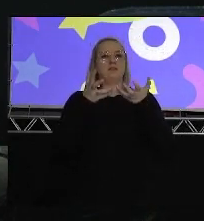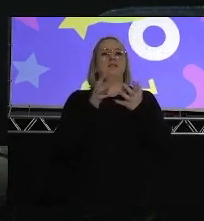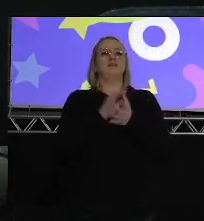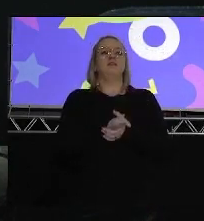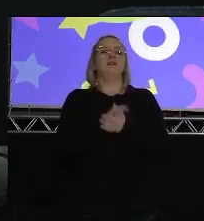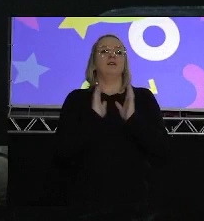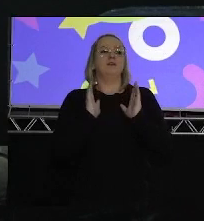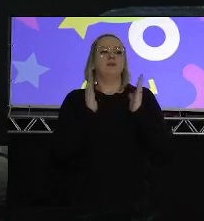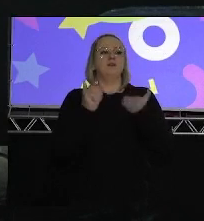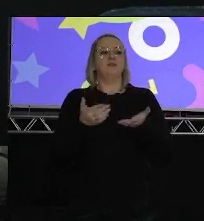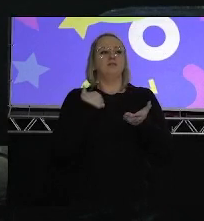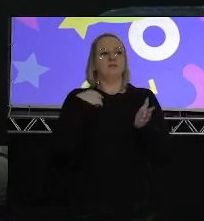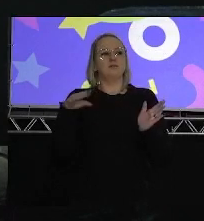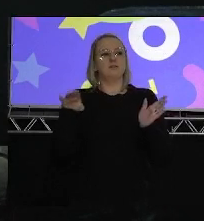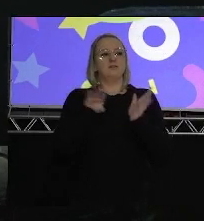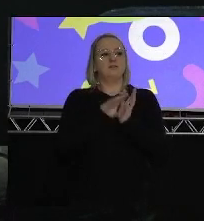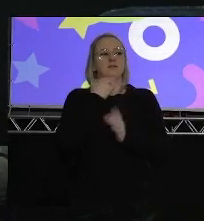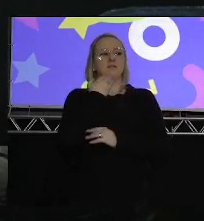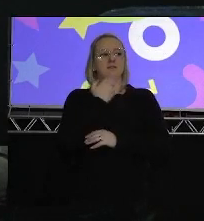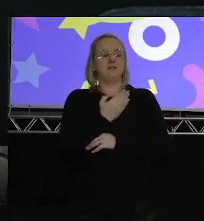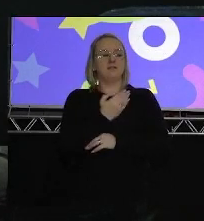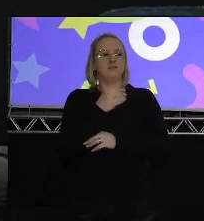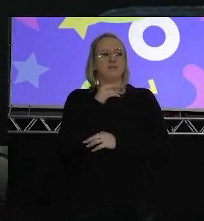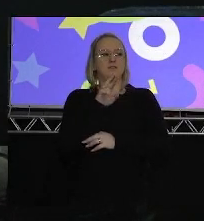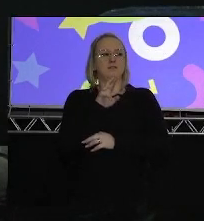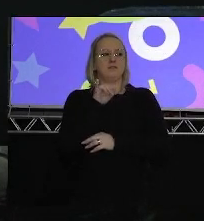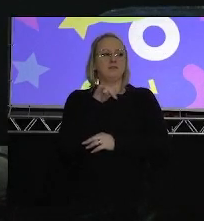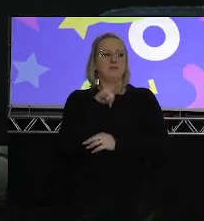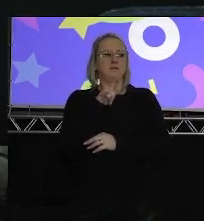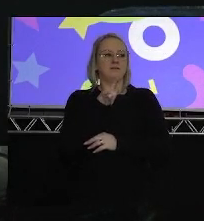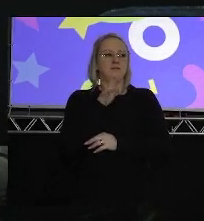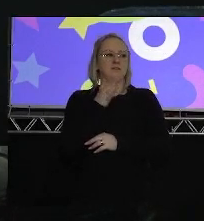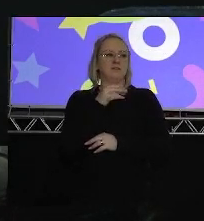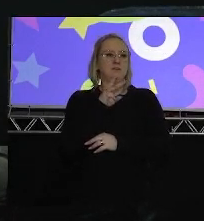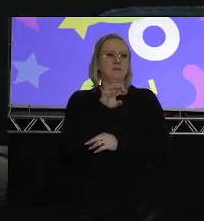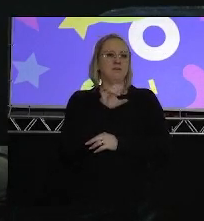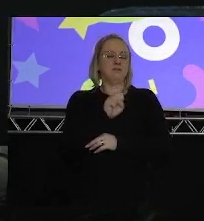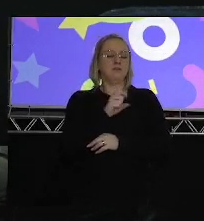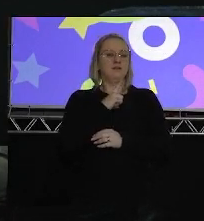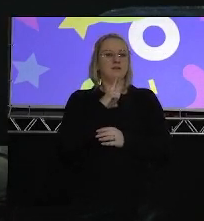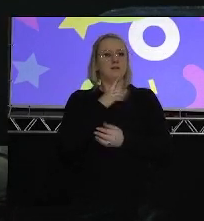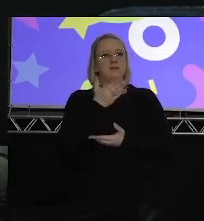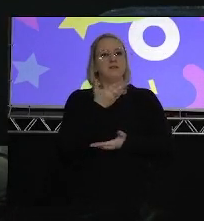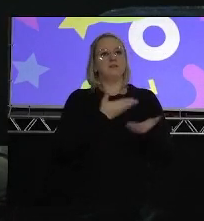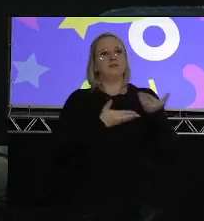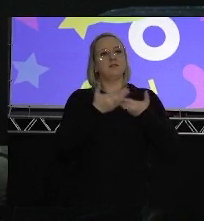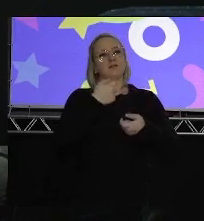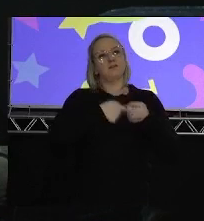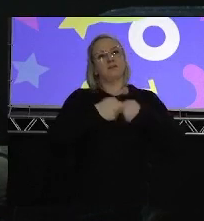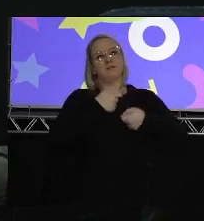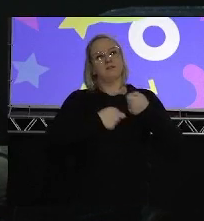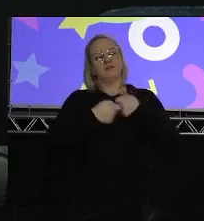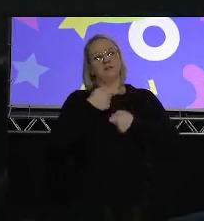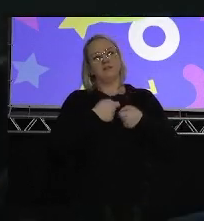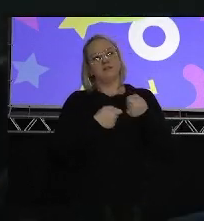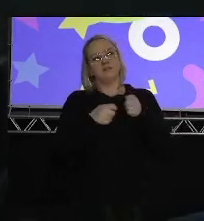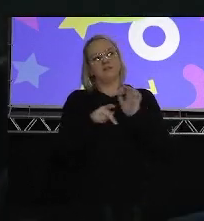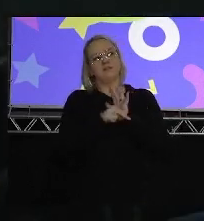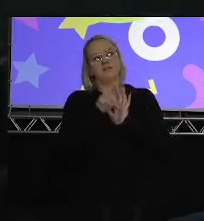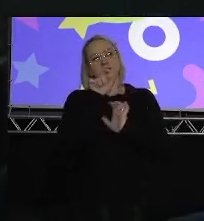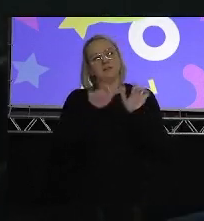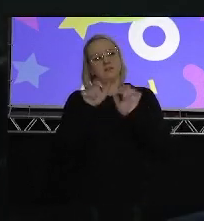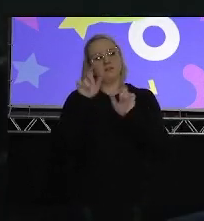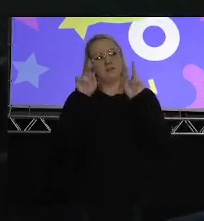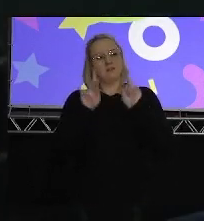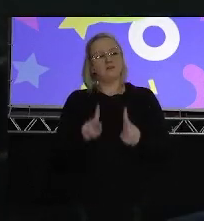Hoje, chegou lá o pedido, o request, eu então tenho que fazer o quê? Uma interação entre negócio e uma pessoa lá